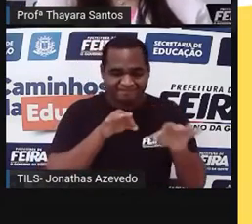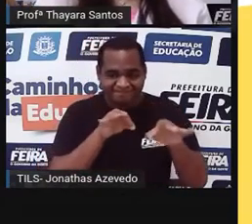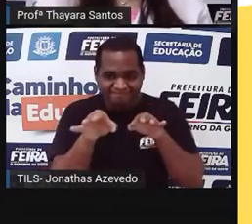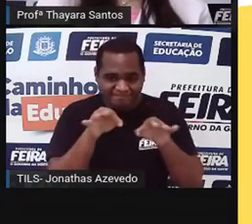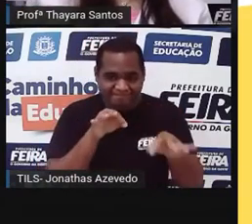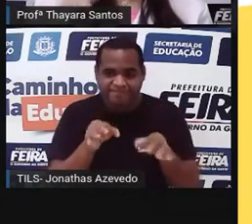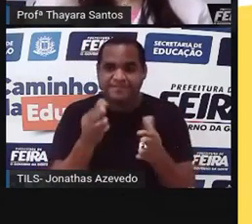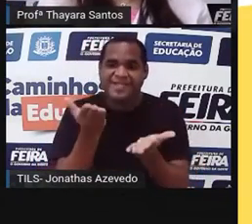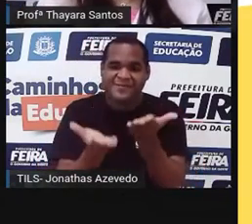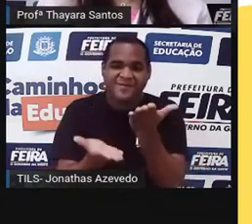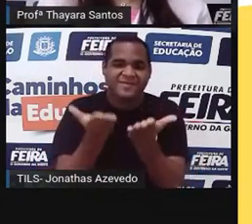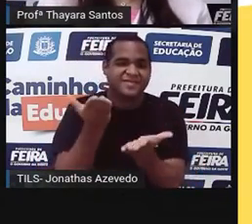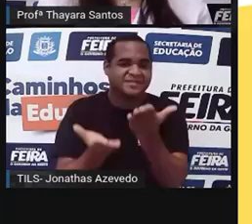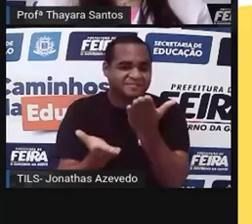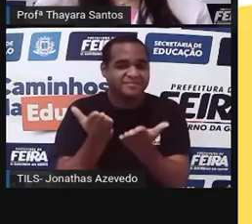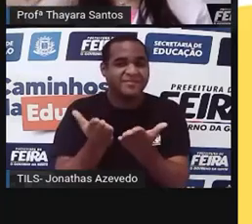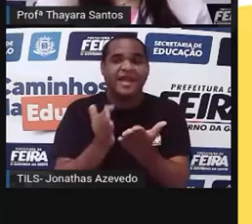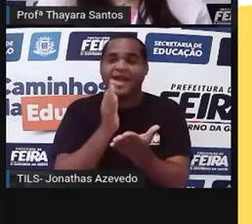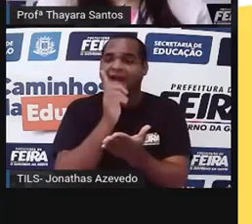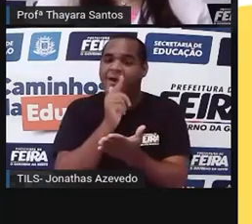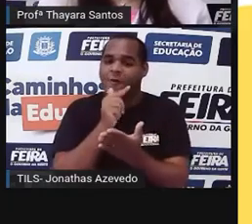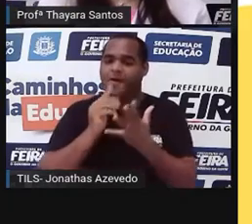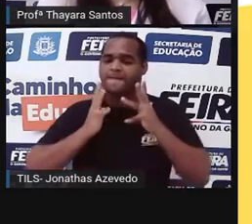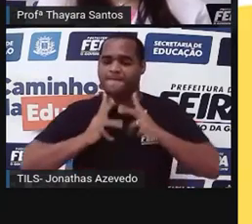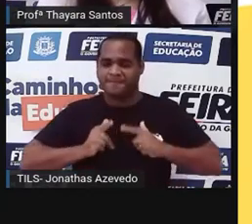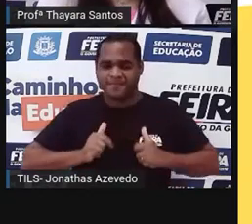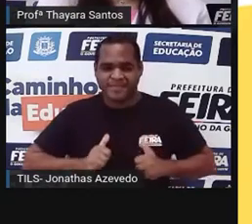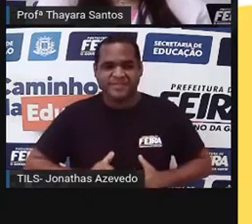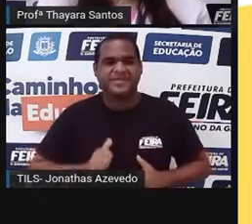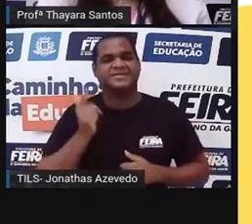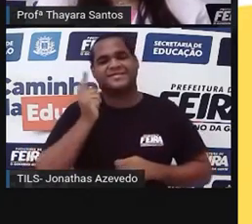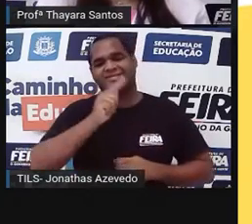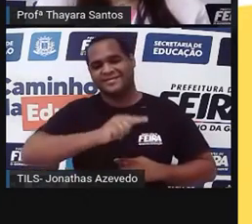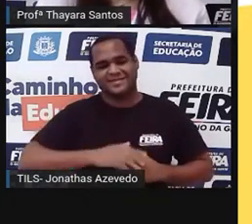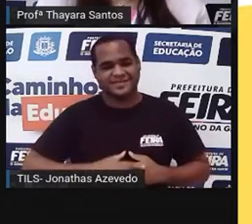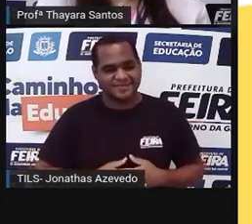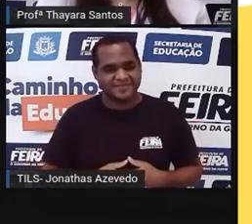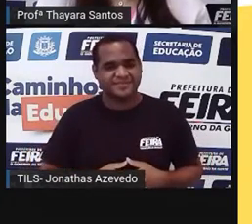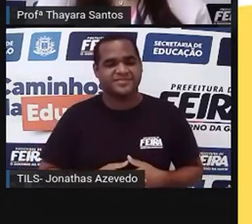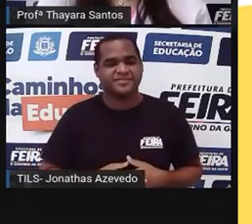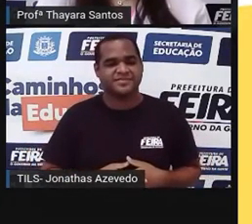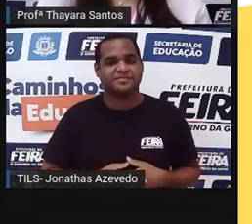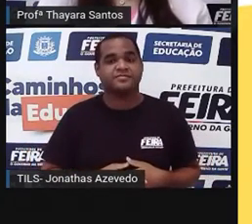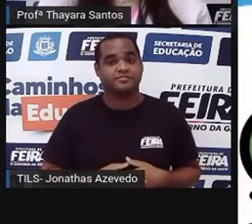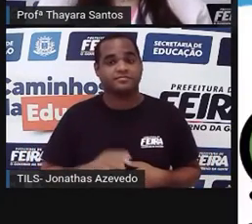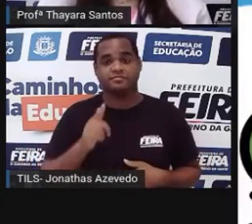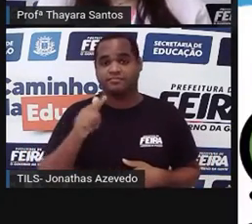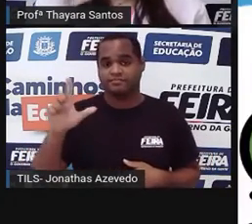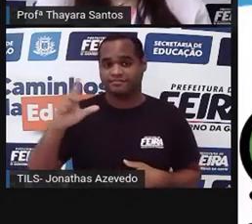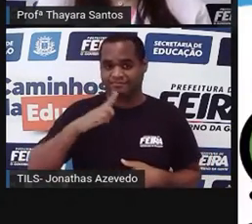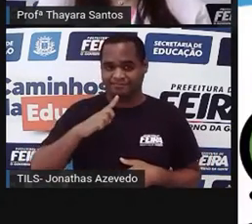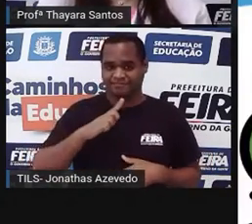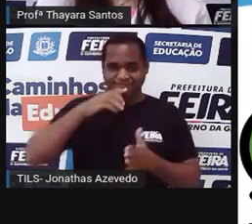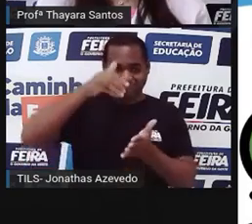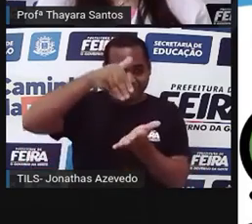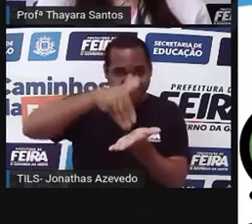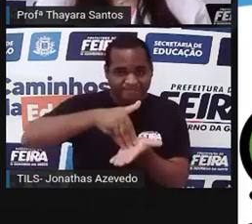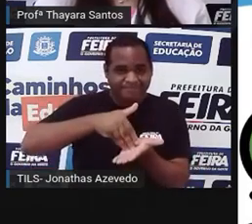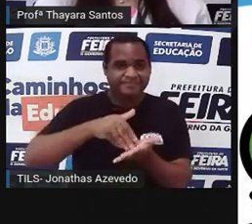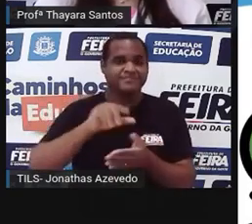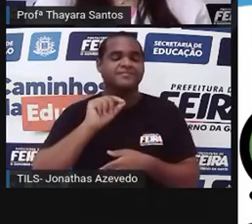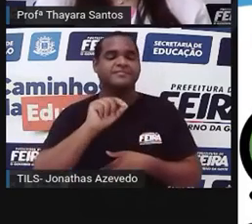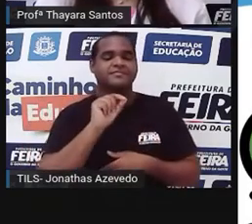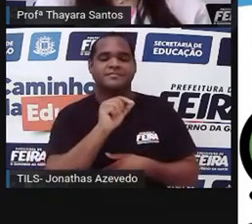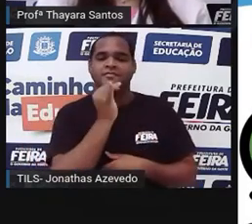pode falar que ela está purificando a água aí, né? Está ajudando no processo de purificação da água. E agora vamos para o último exemplo que eu trouxe